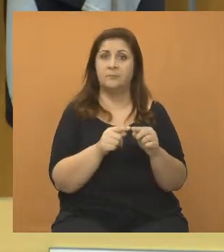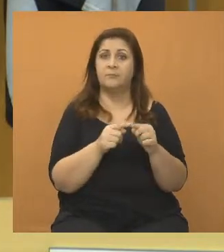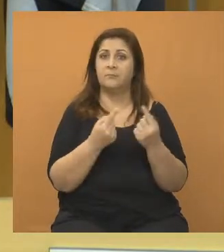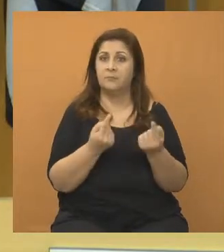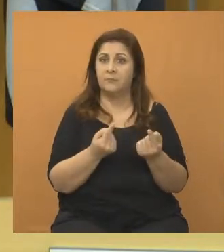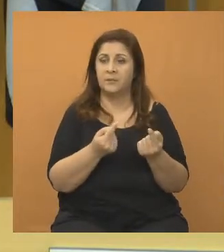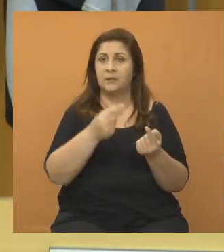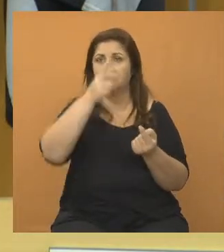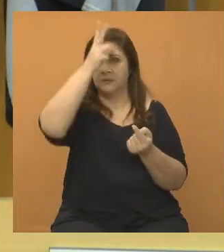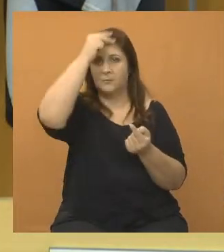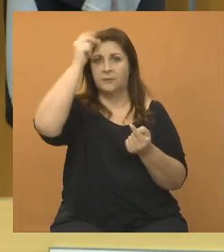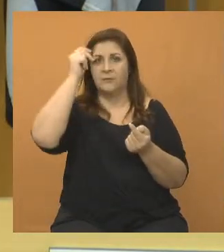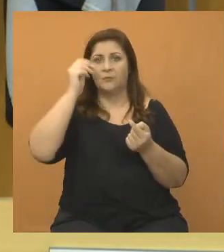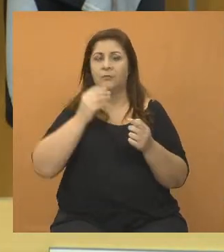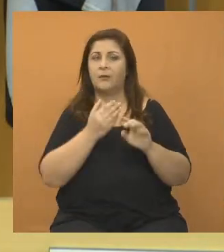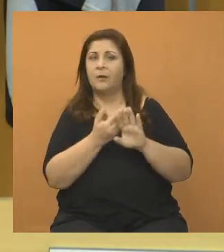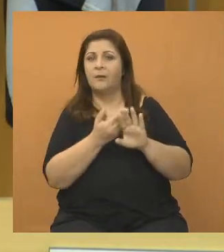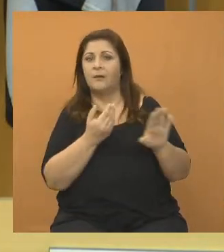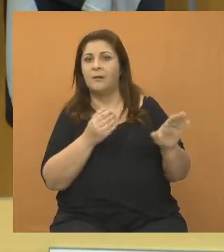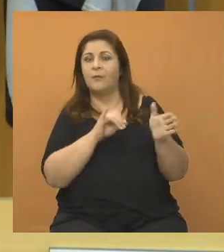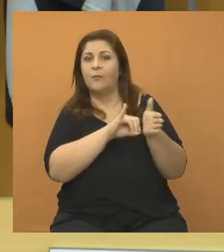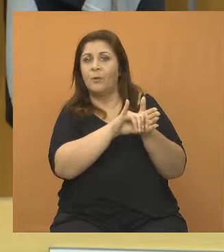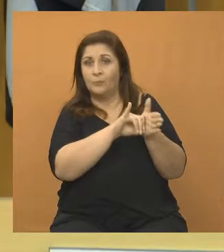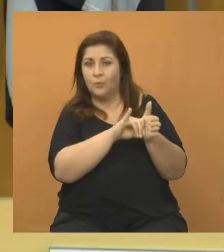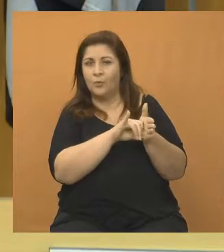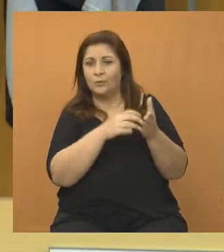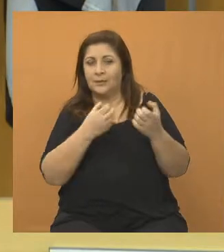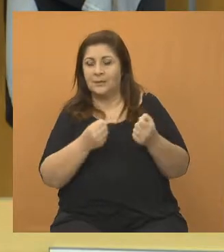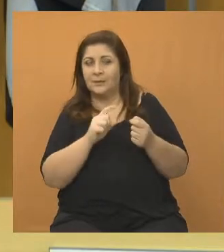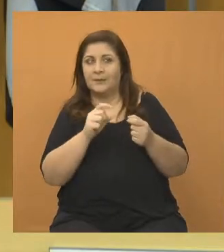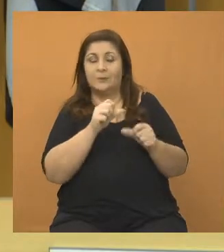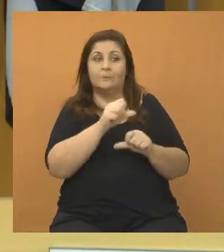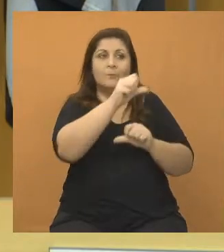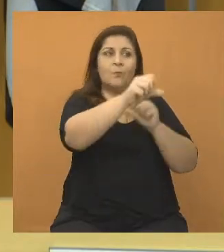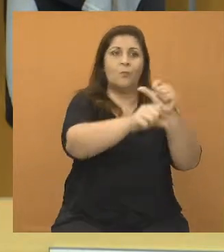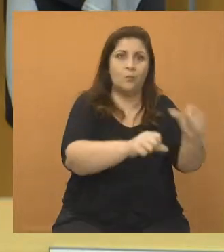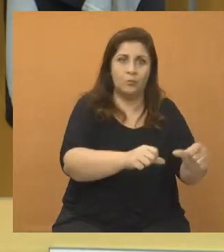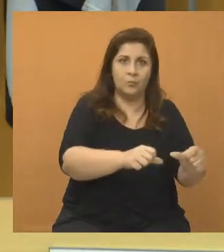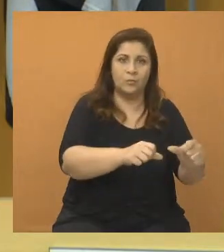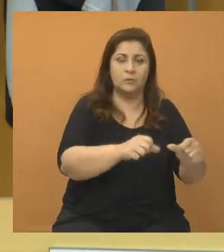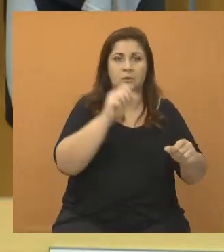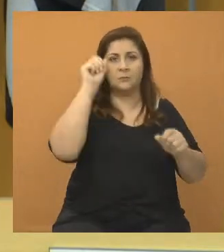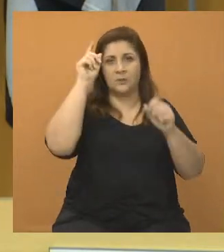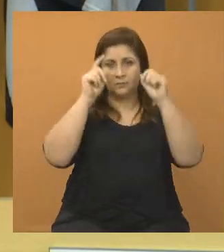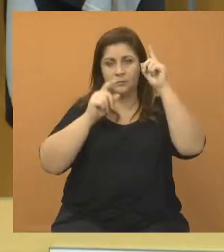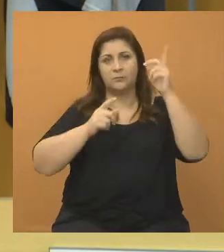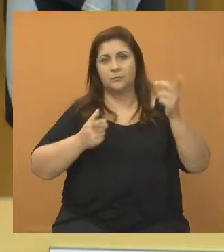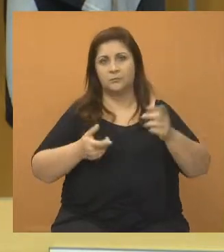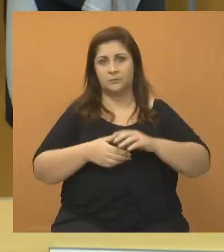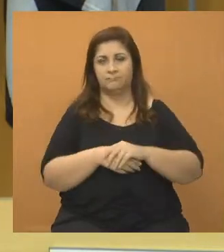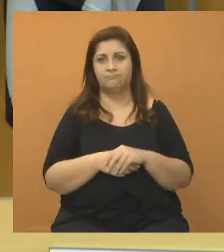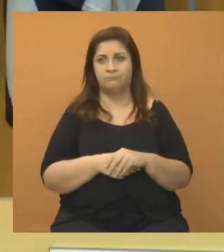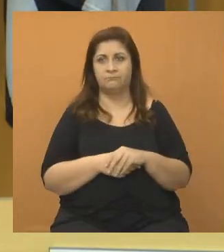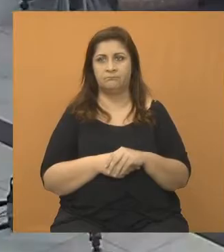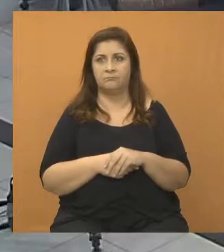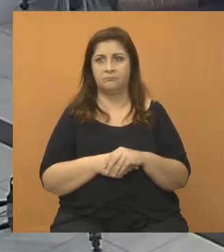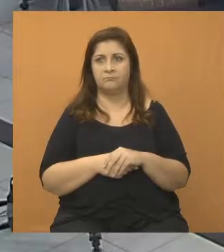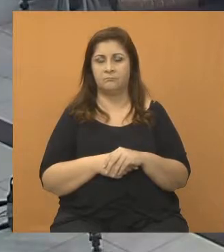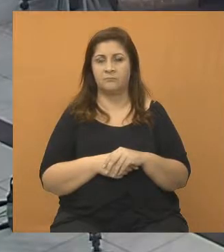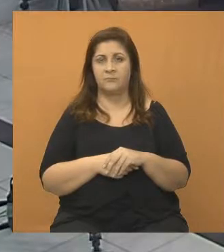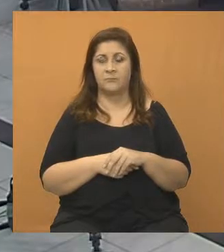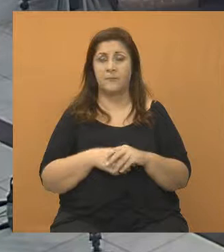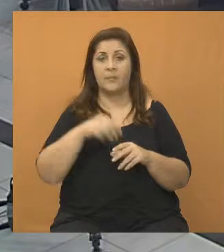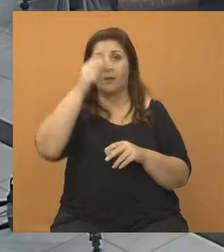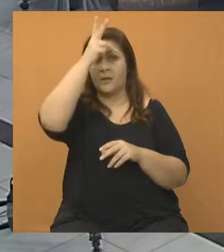prefeitura renuncia a um imposto que seria pago a ela para que isso ocorra. Então, com a LIC, o que acontece? A